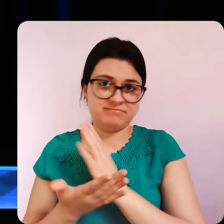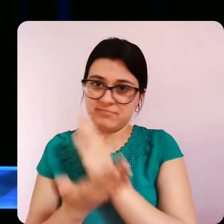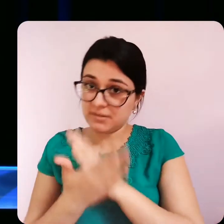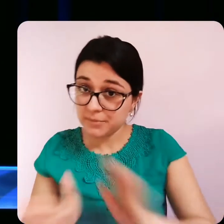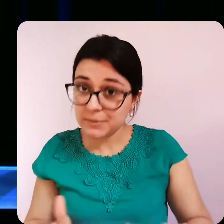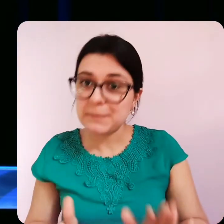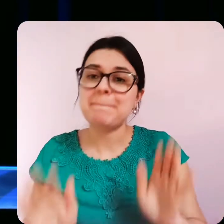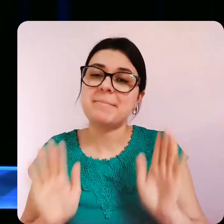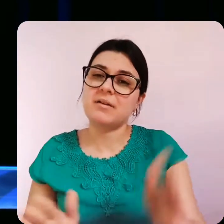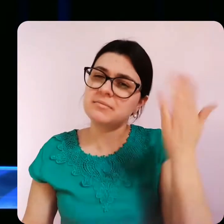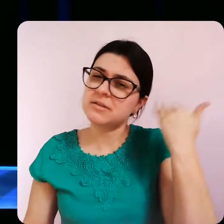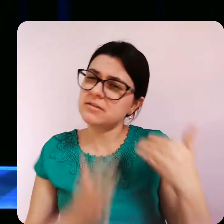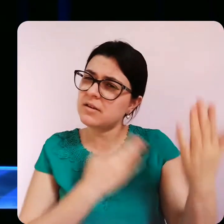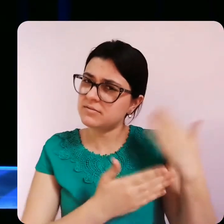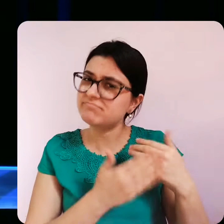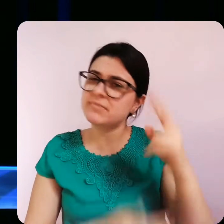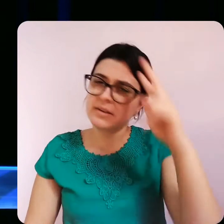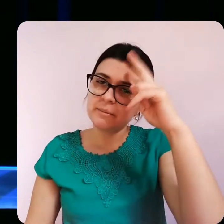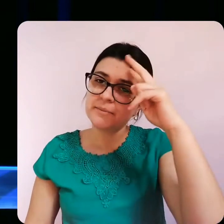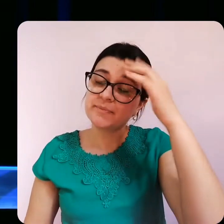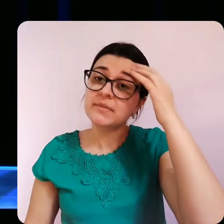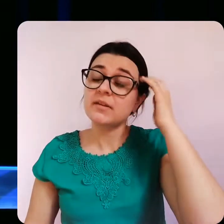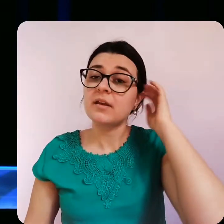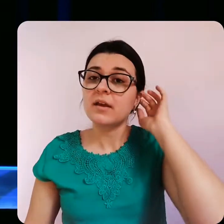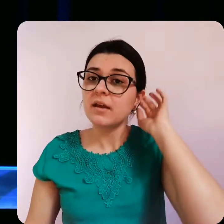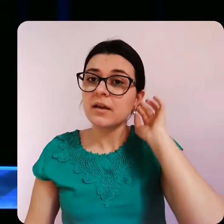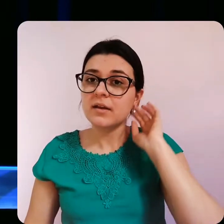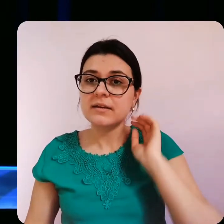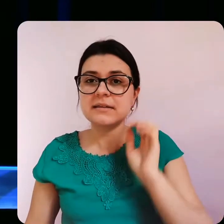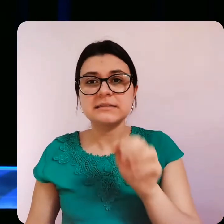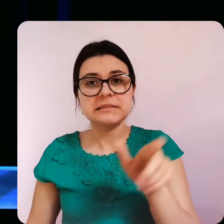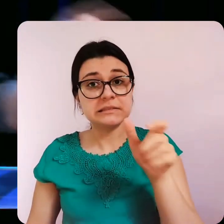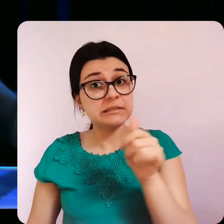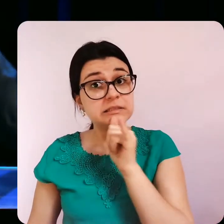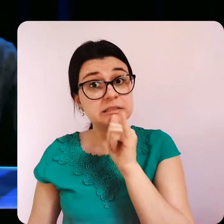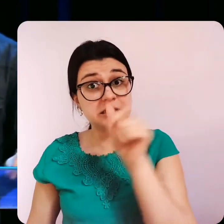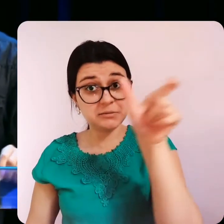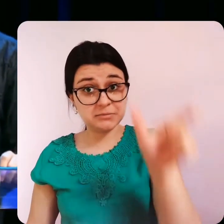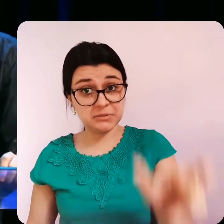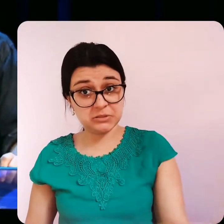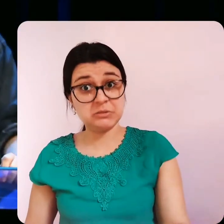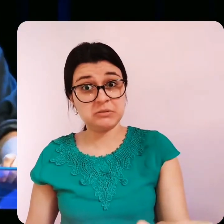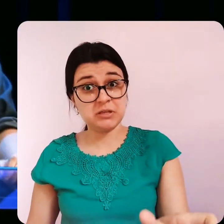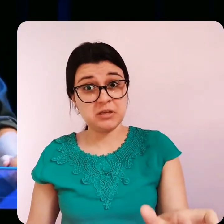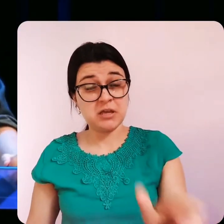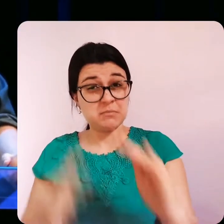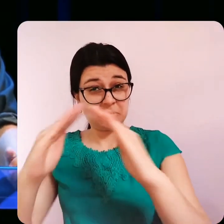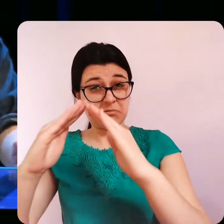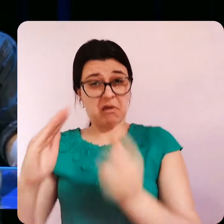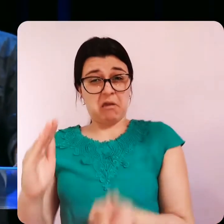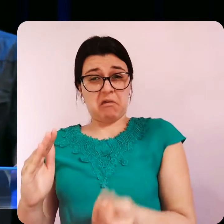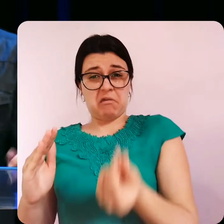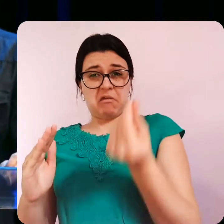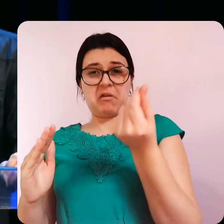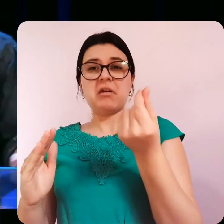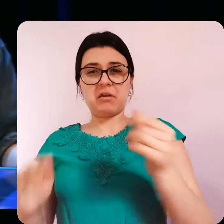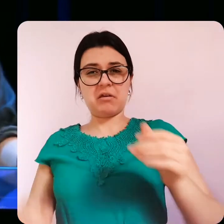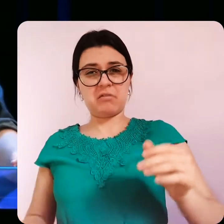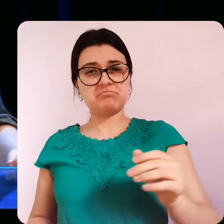filho do dono, do patrão, você o trata de uma maneira, você sabe que ele é filho. O escravo é muito diferente. O escravo não tem